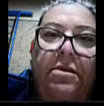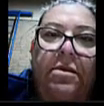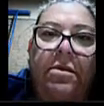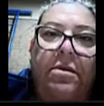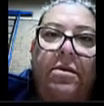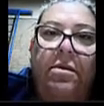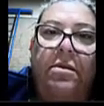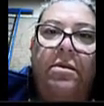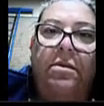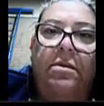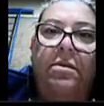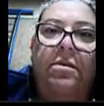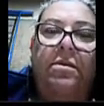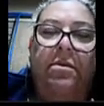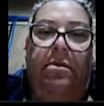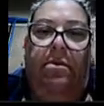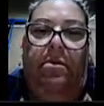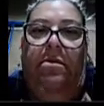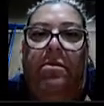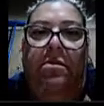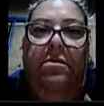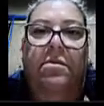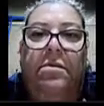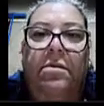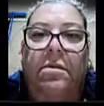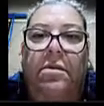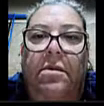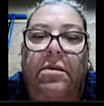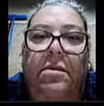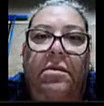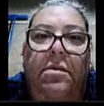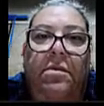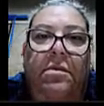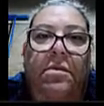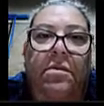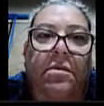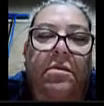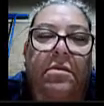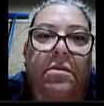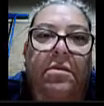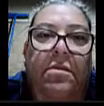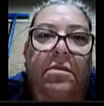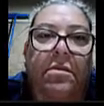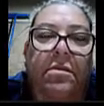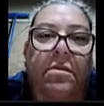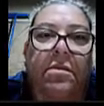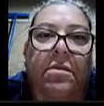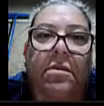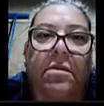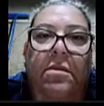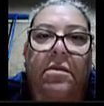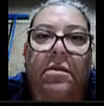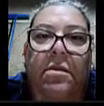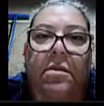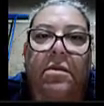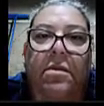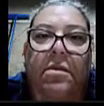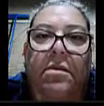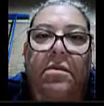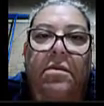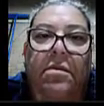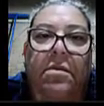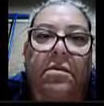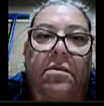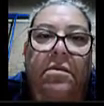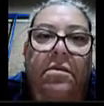de, de repente, além dos vídeos do filme que eu acabei de passar para vocês, a gente pode passar vídeos também instrutivos com profissionais